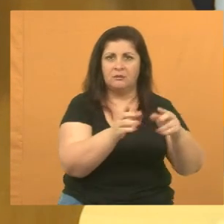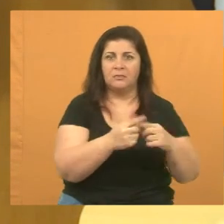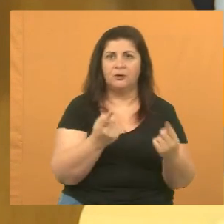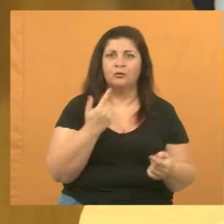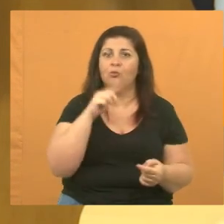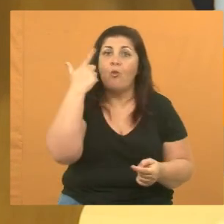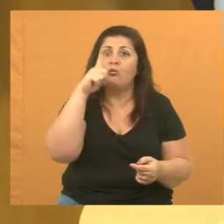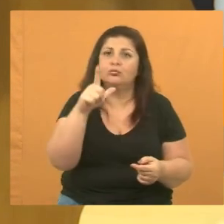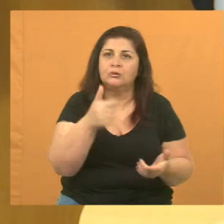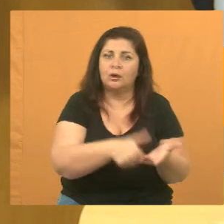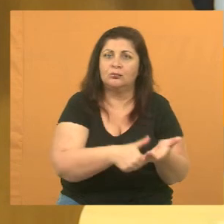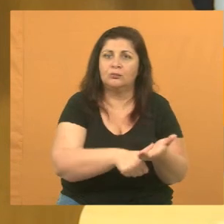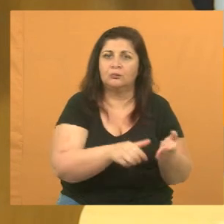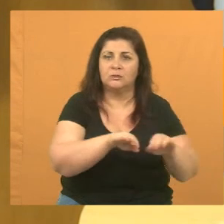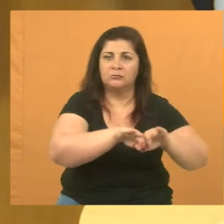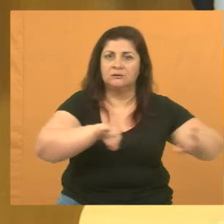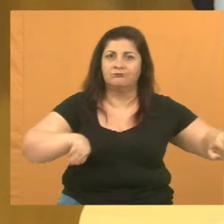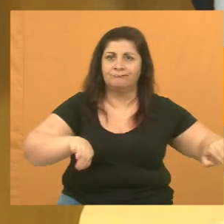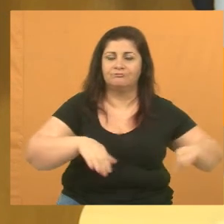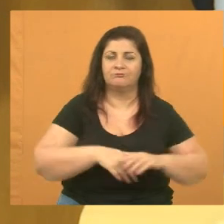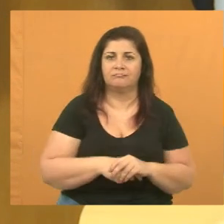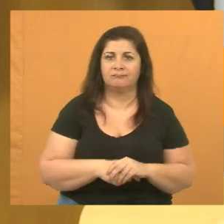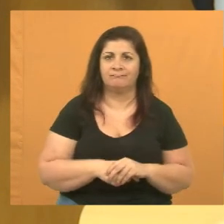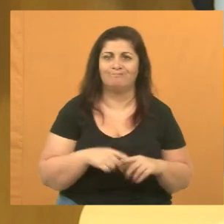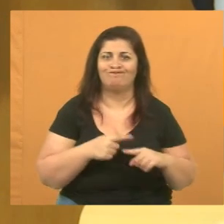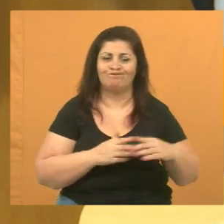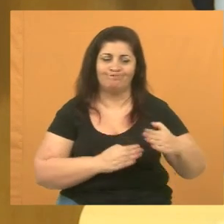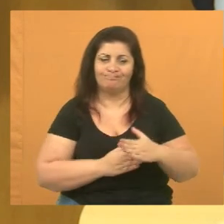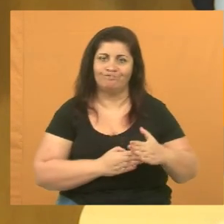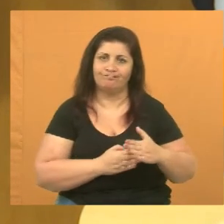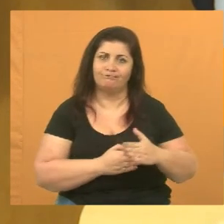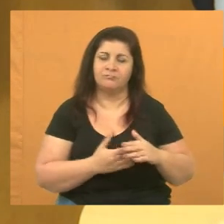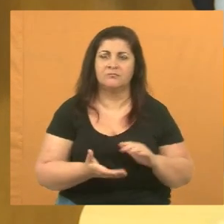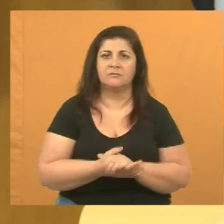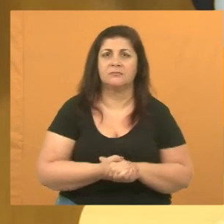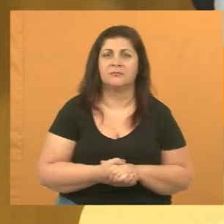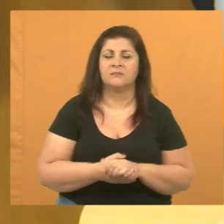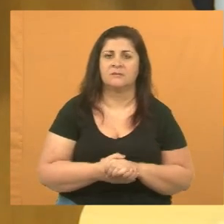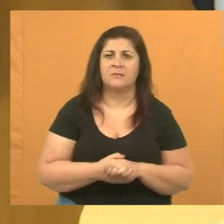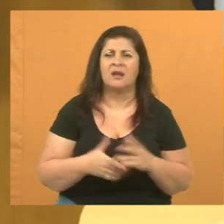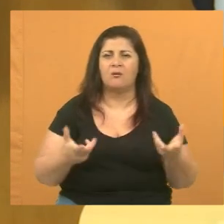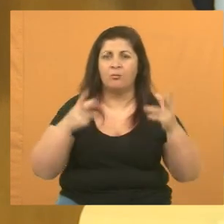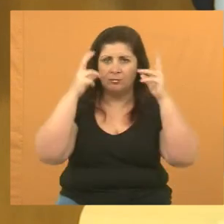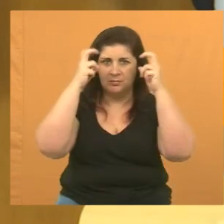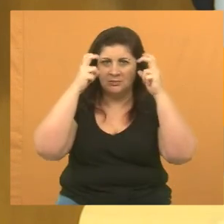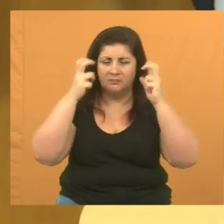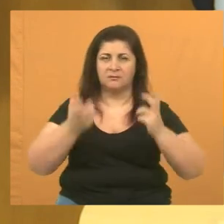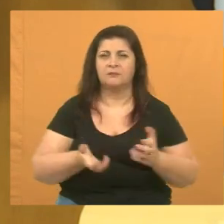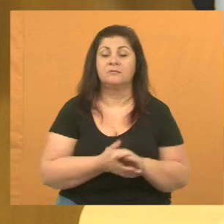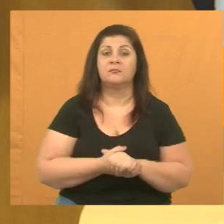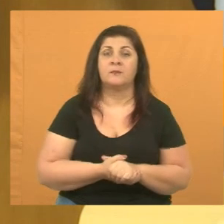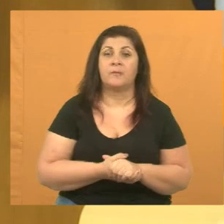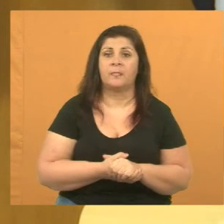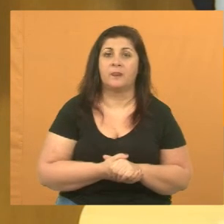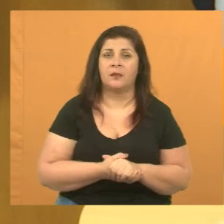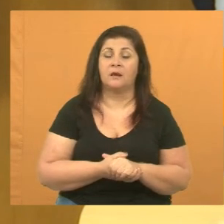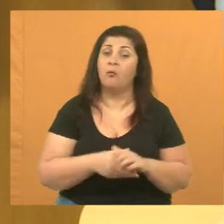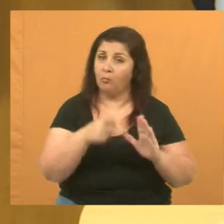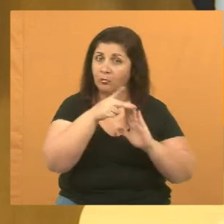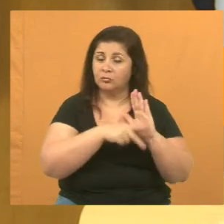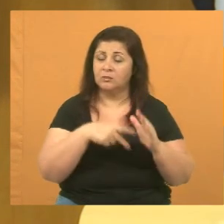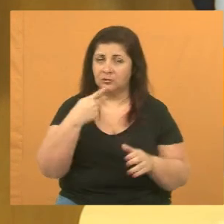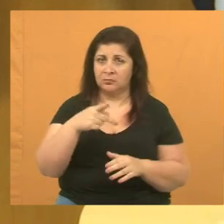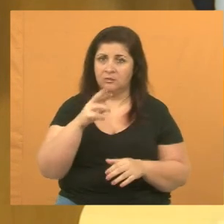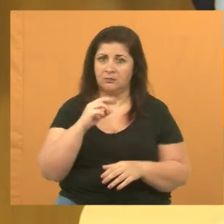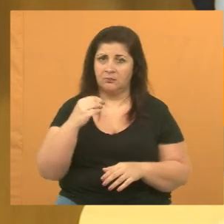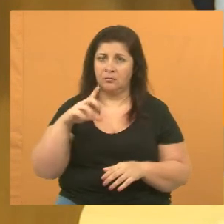desdobro, porque tem alguma coisa que emperra, né? Então, nesse caso aqui também, eu percebi que, através desse projeto, uma